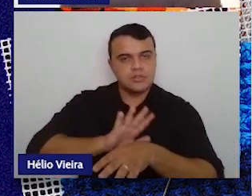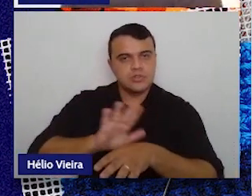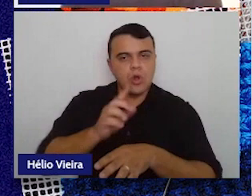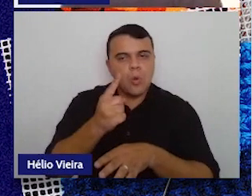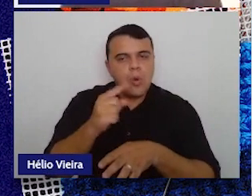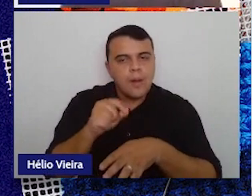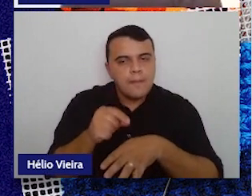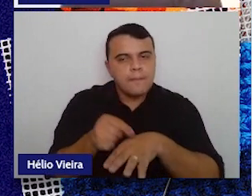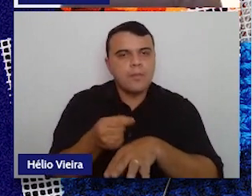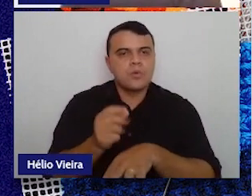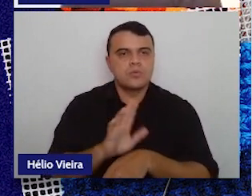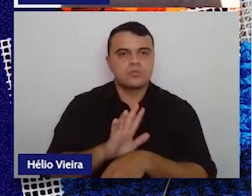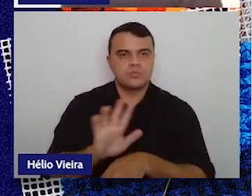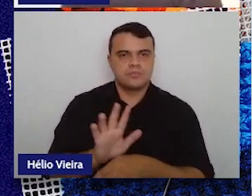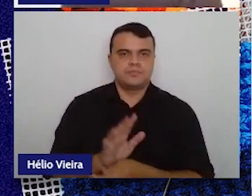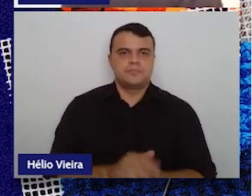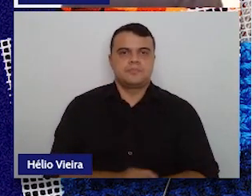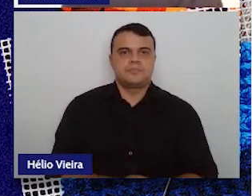do arraiolo.